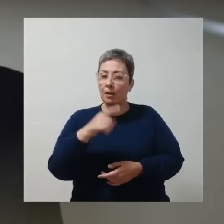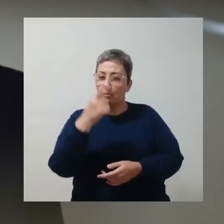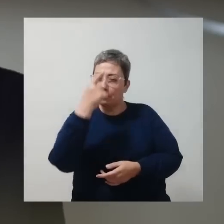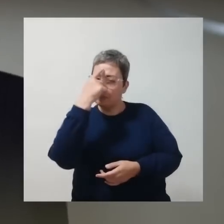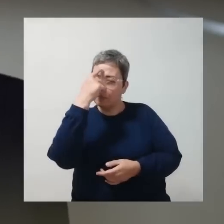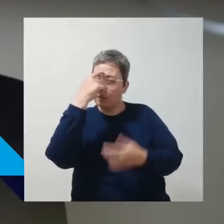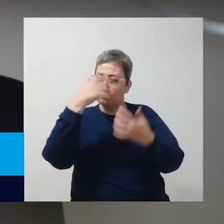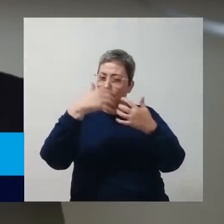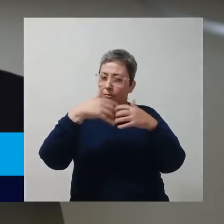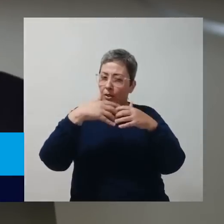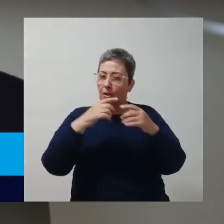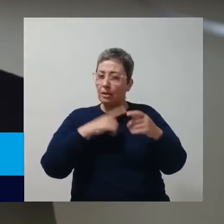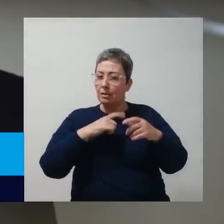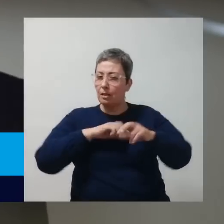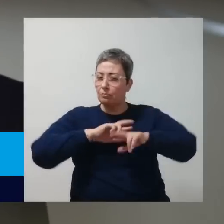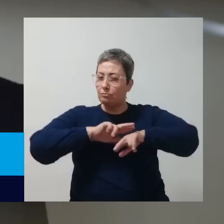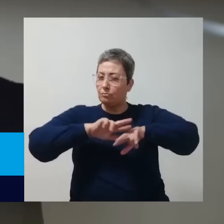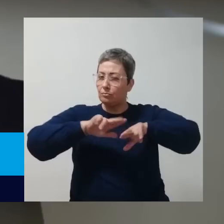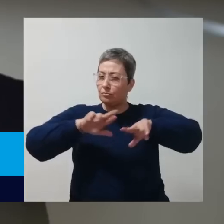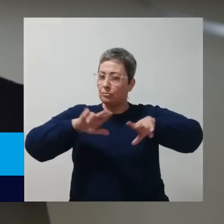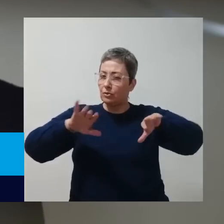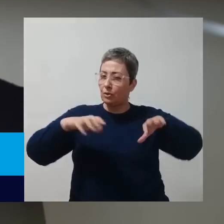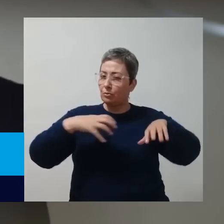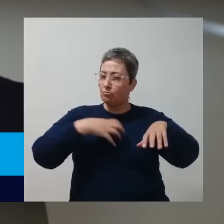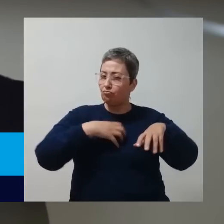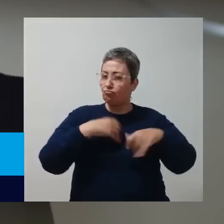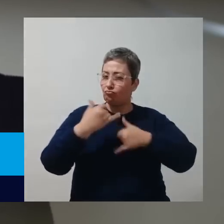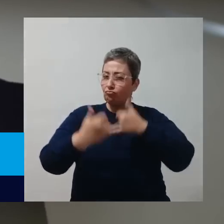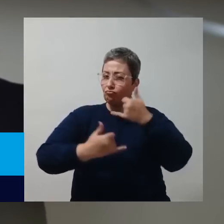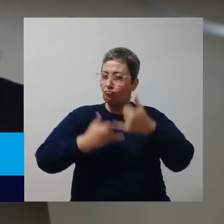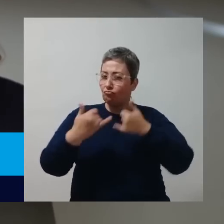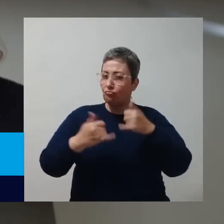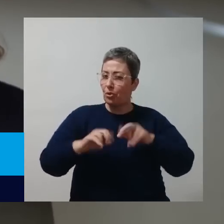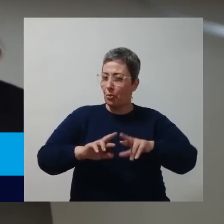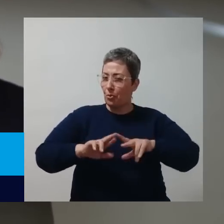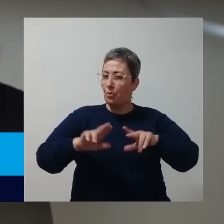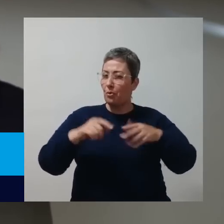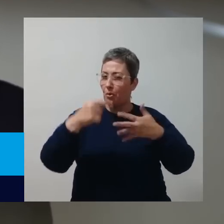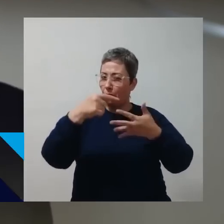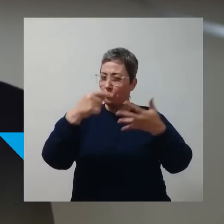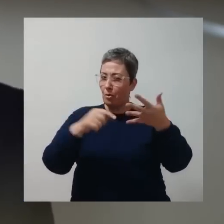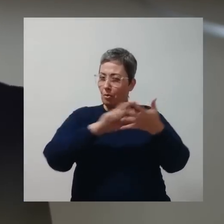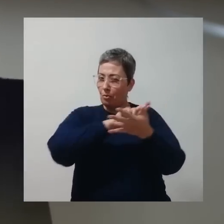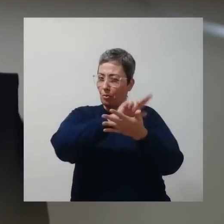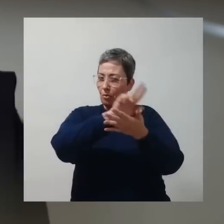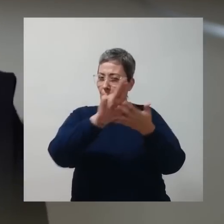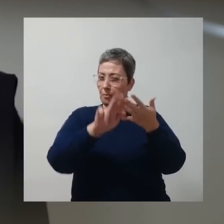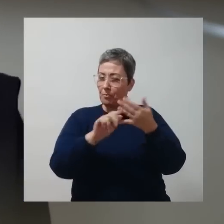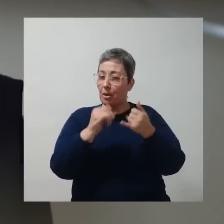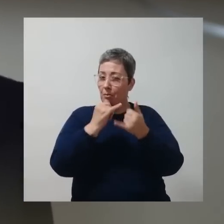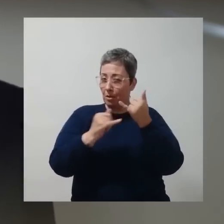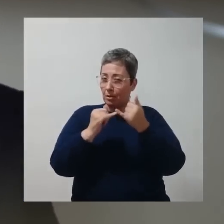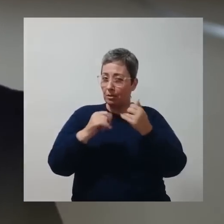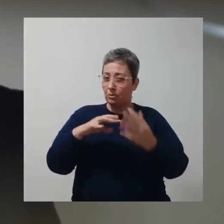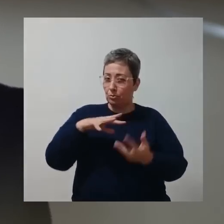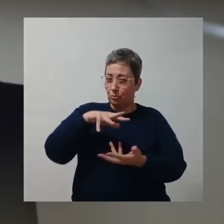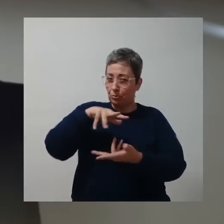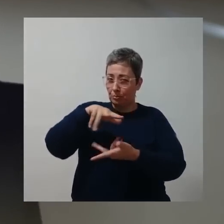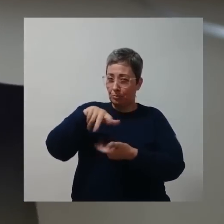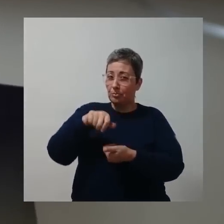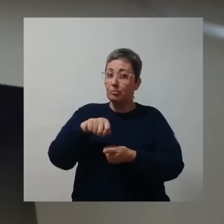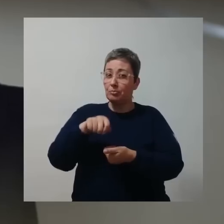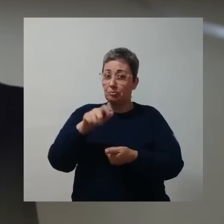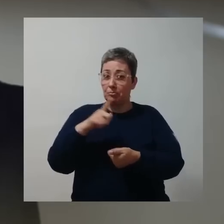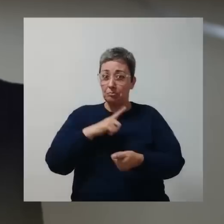Vocês já pensaram que existem muitas formas de brincar e brincadeiras diferentes e também parecidas no